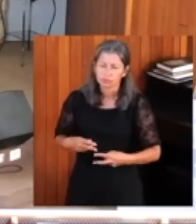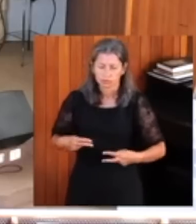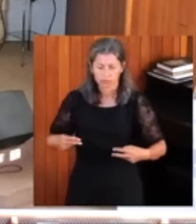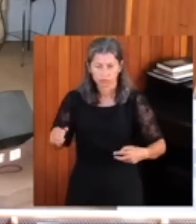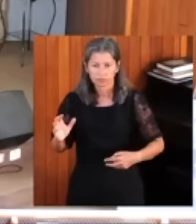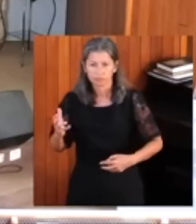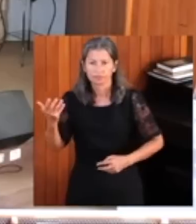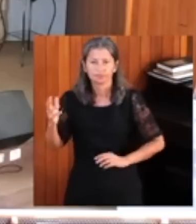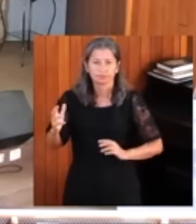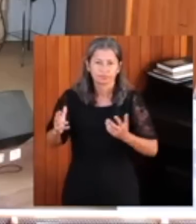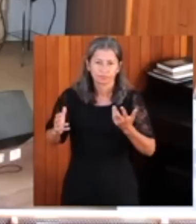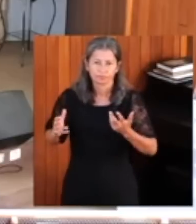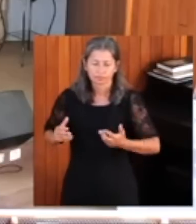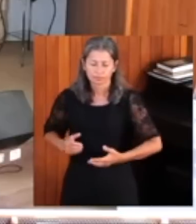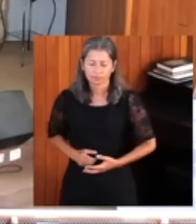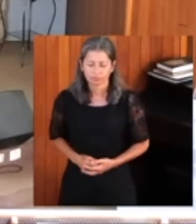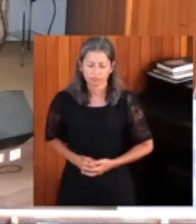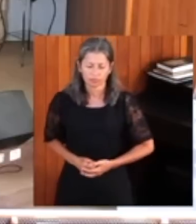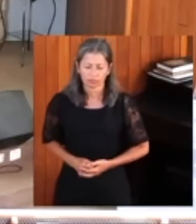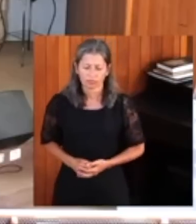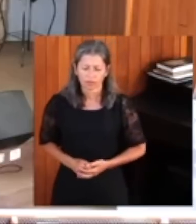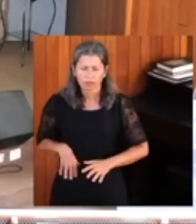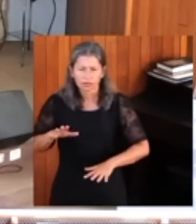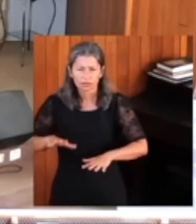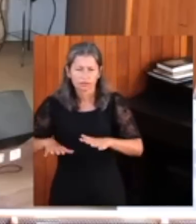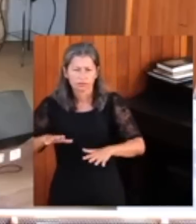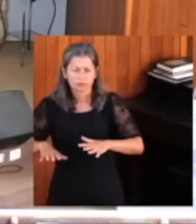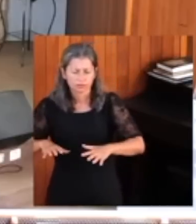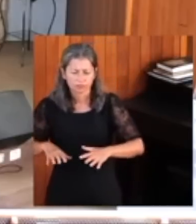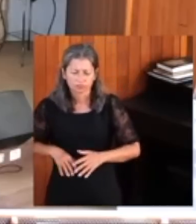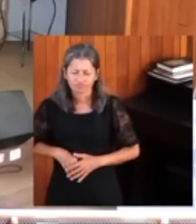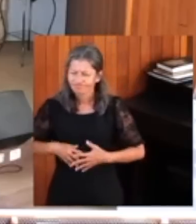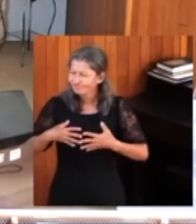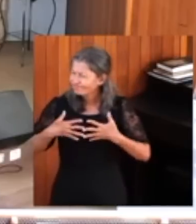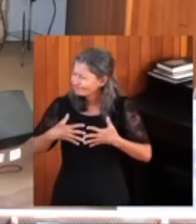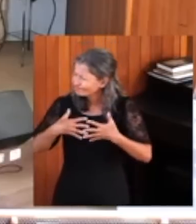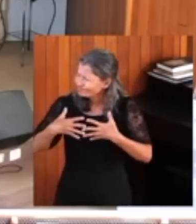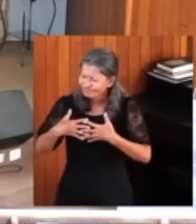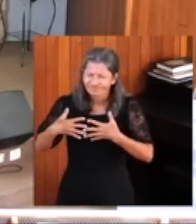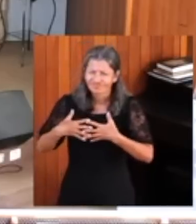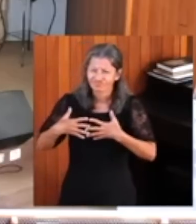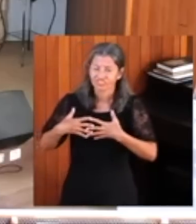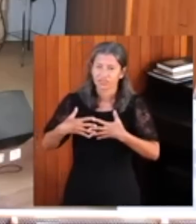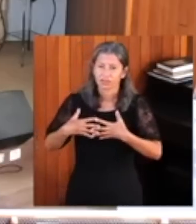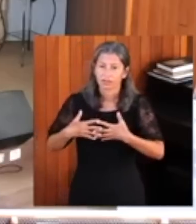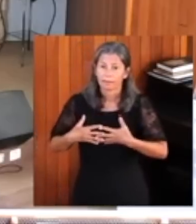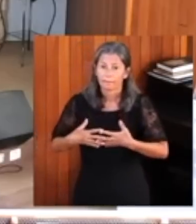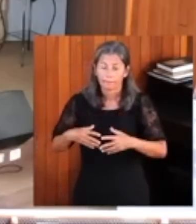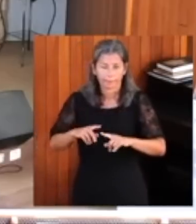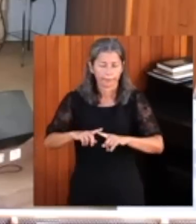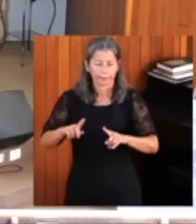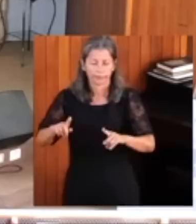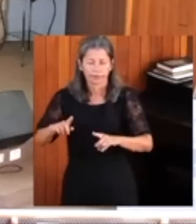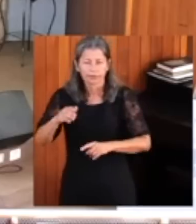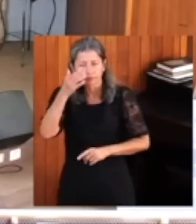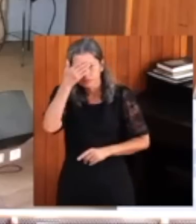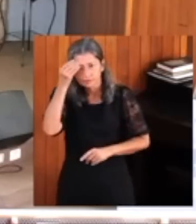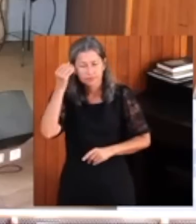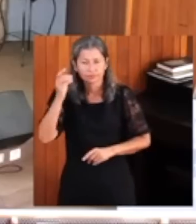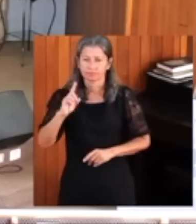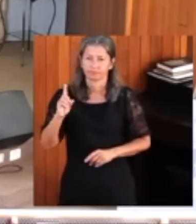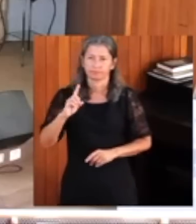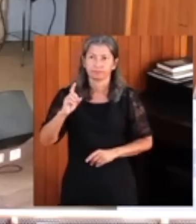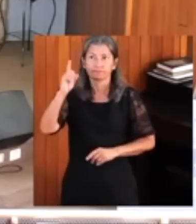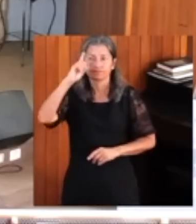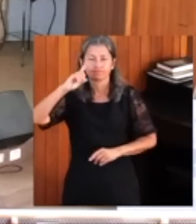parece complicado, parece que as coisas não dão certo, mas não se esqueçam, eu estou no trono, eu